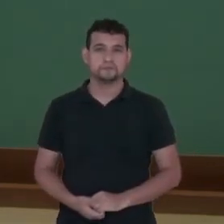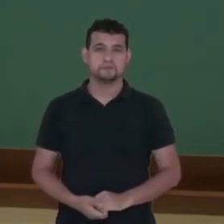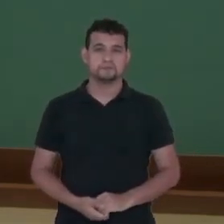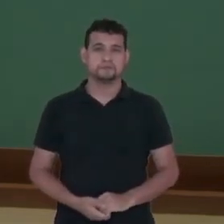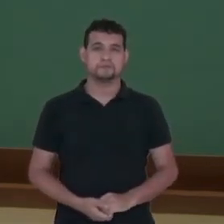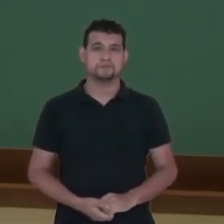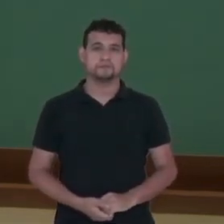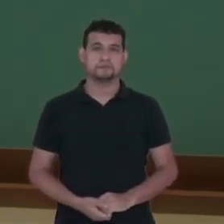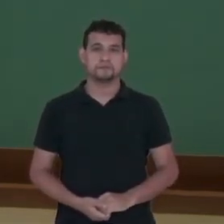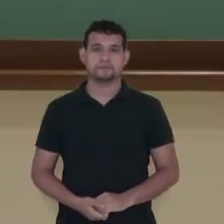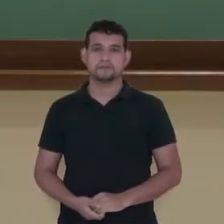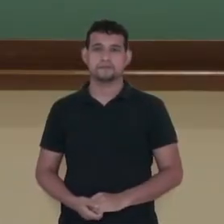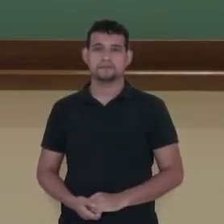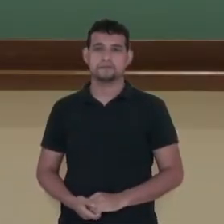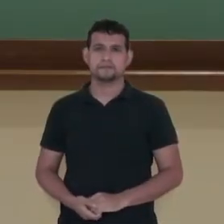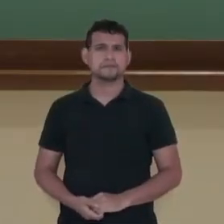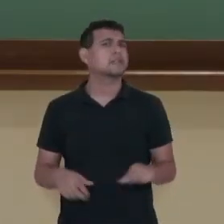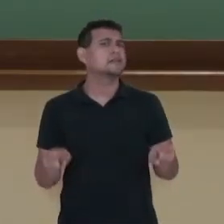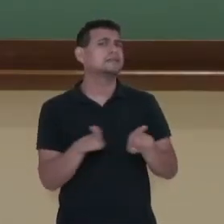E